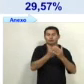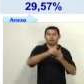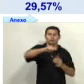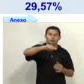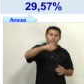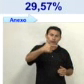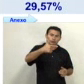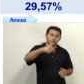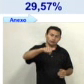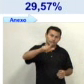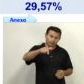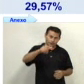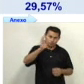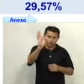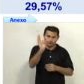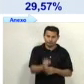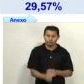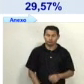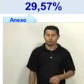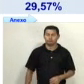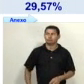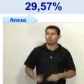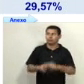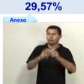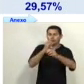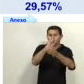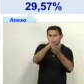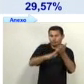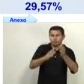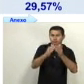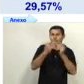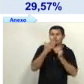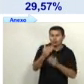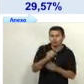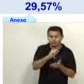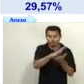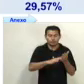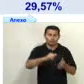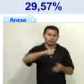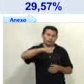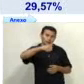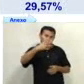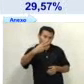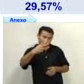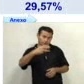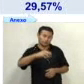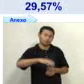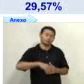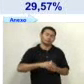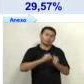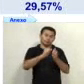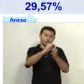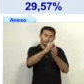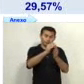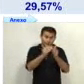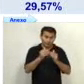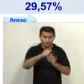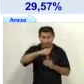e 17%. Ótimo. Só que o exercício ele pede valores entre 13